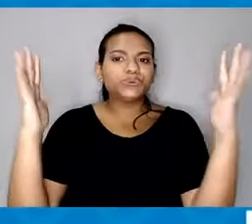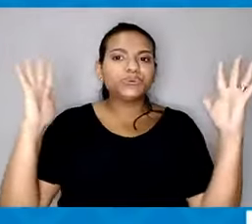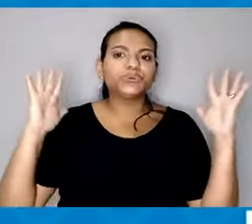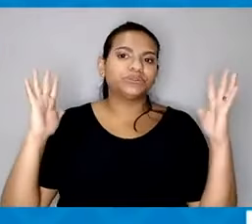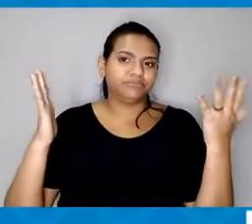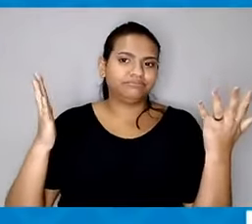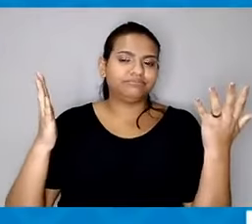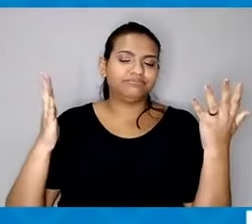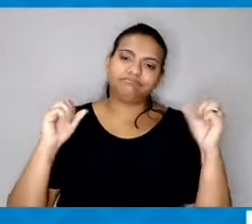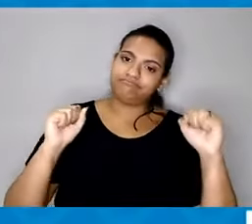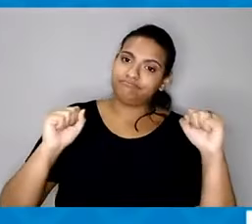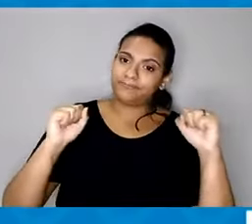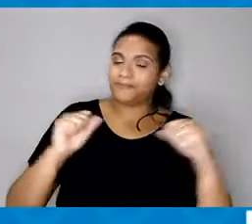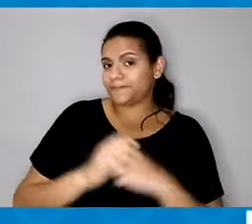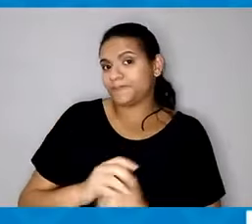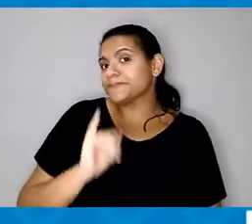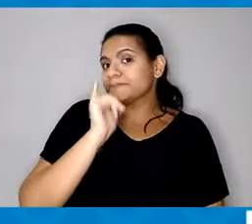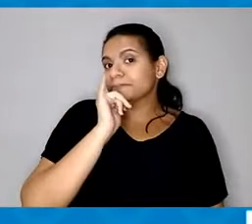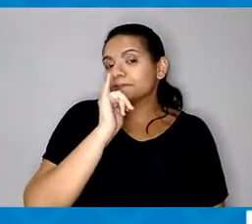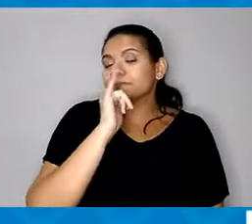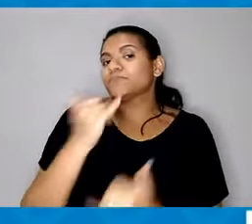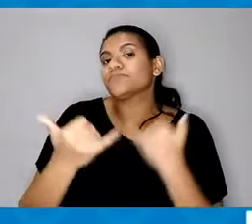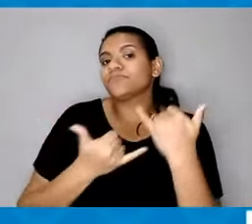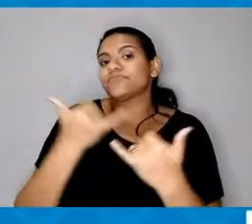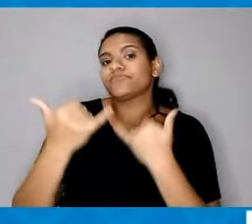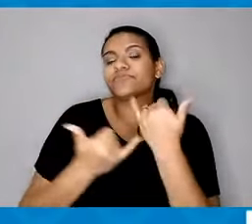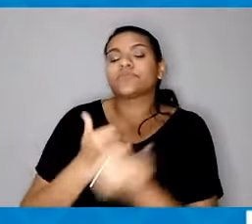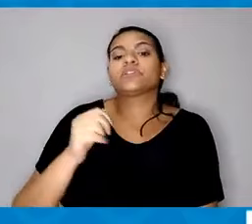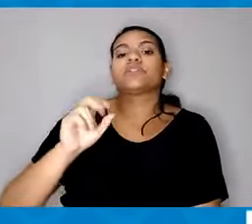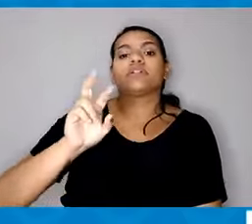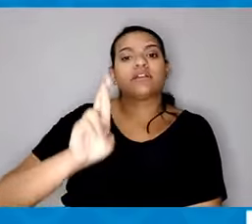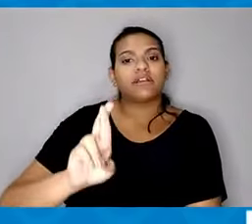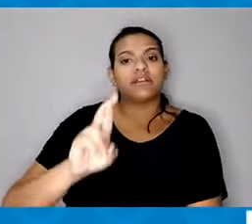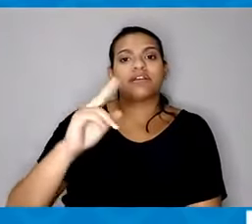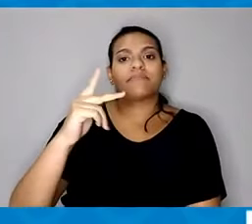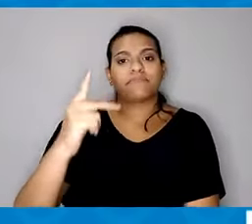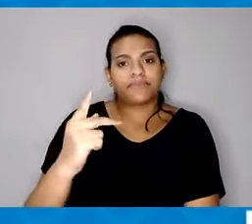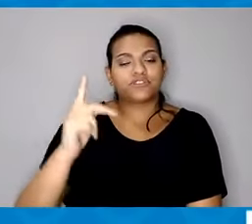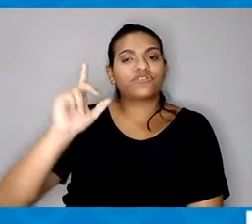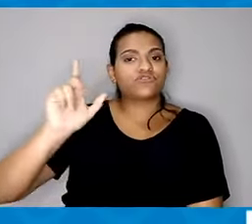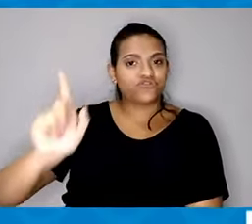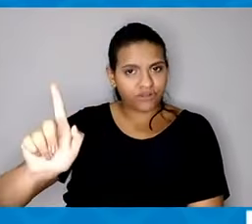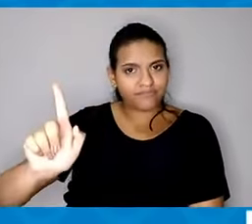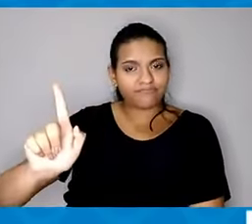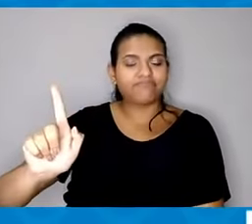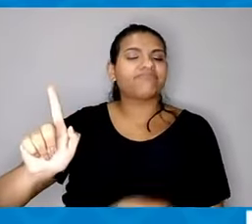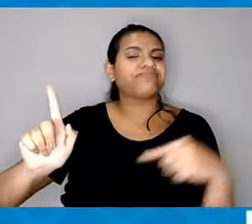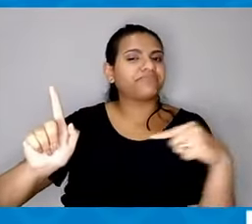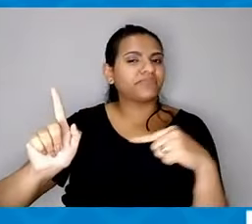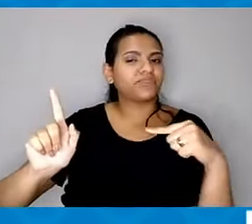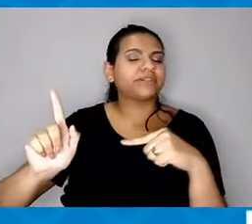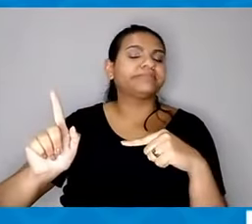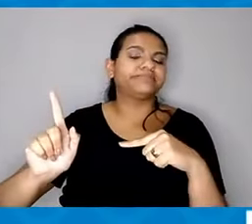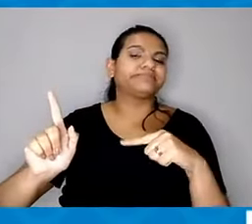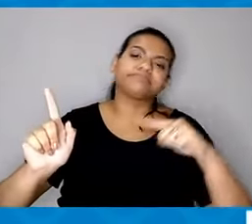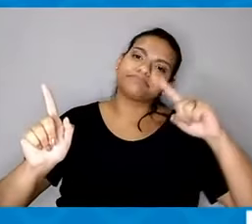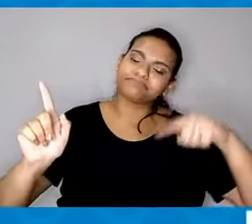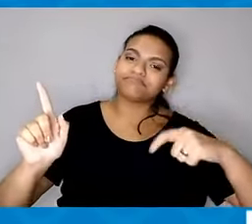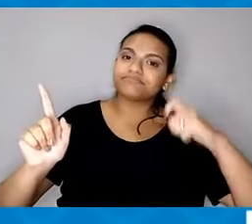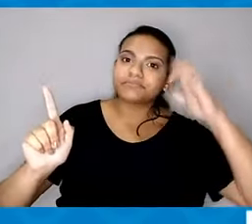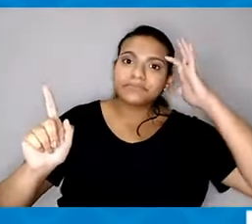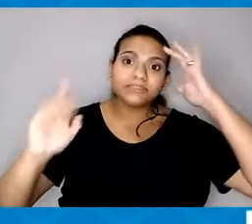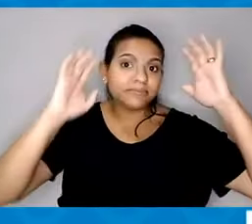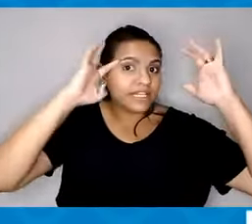né, o jogo de RPG, de Role Playing Games, é uma forma da materialidade, onde as pessoas ganham